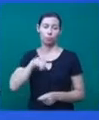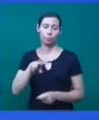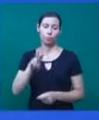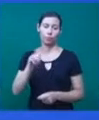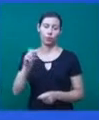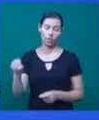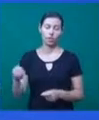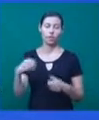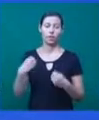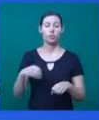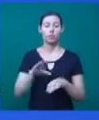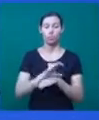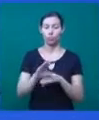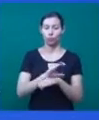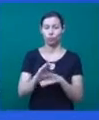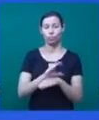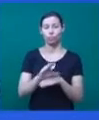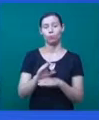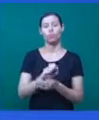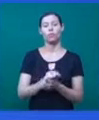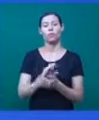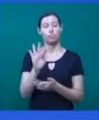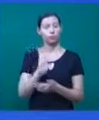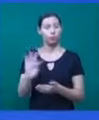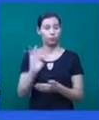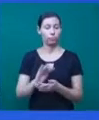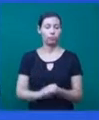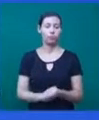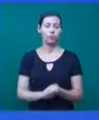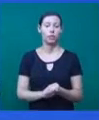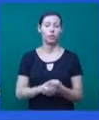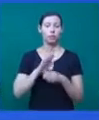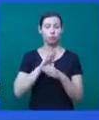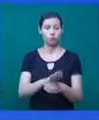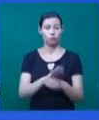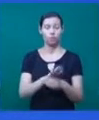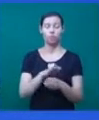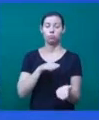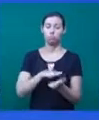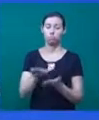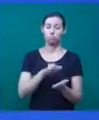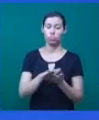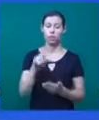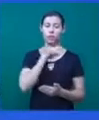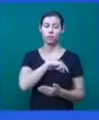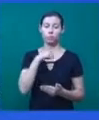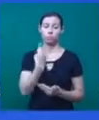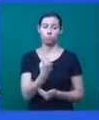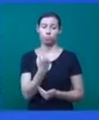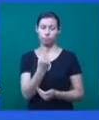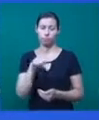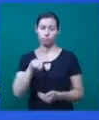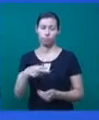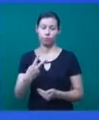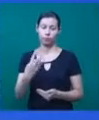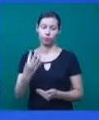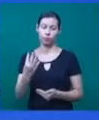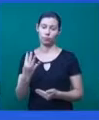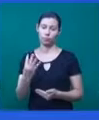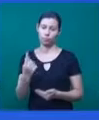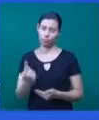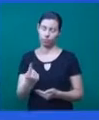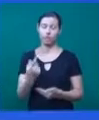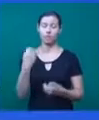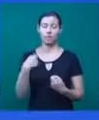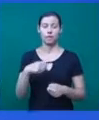cursando na área comercial. Duas vagas para auxiliar de expedição. O salário R$ 1.241. É necessário ter 6 meses